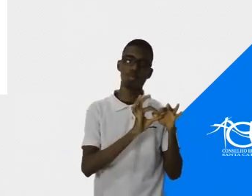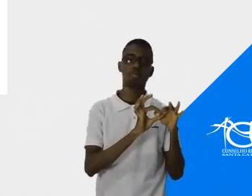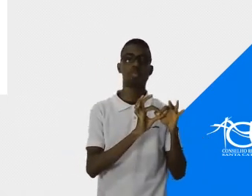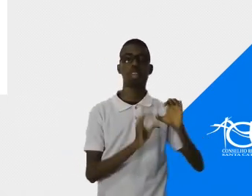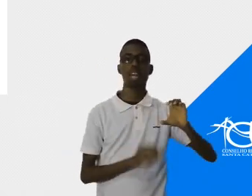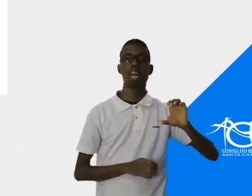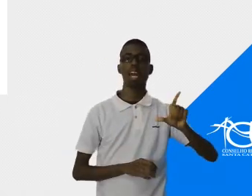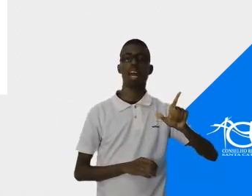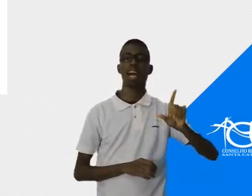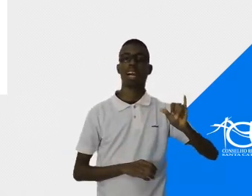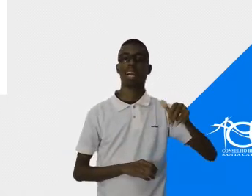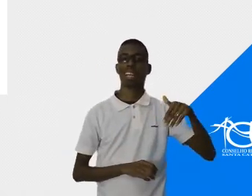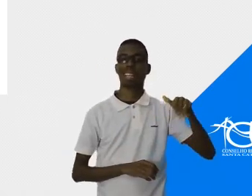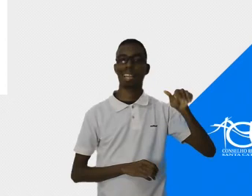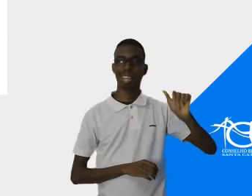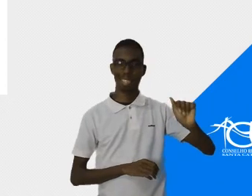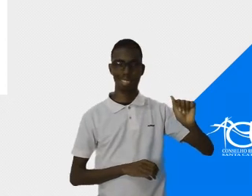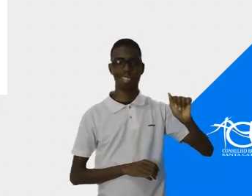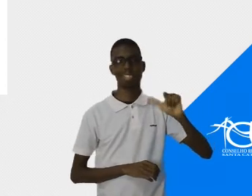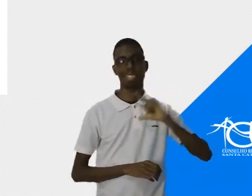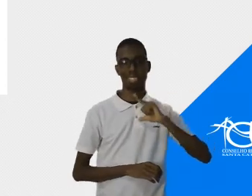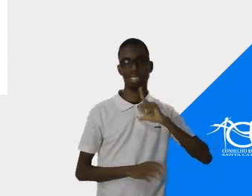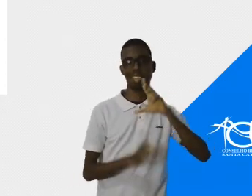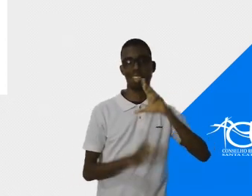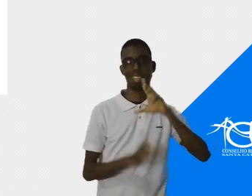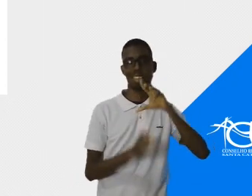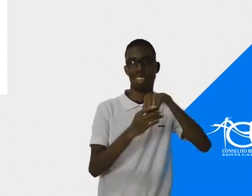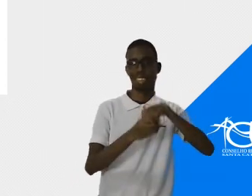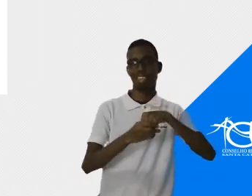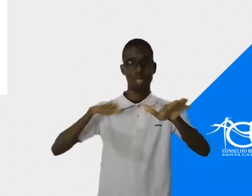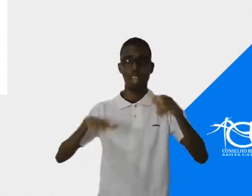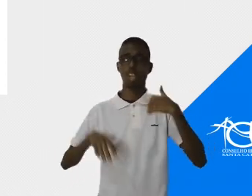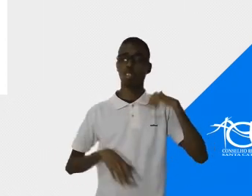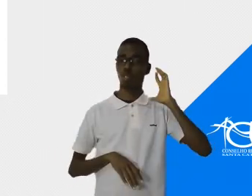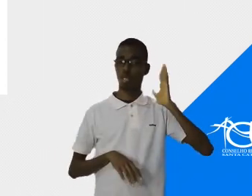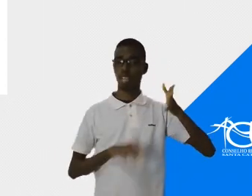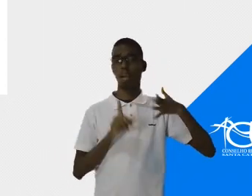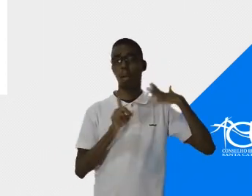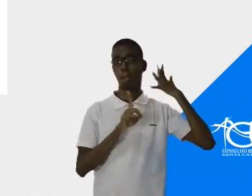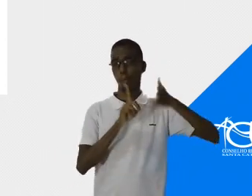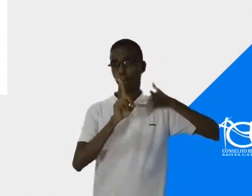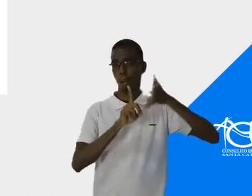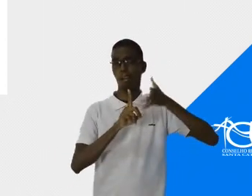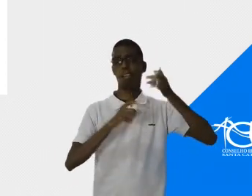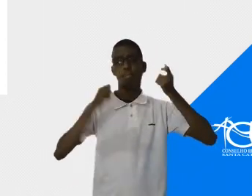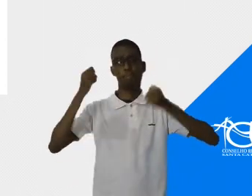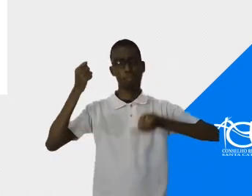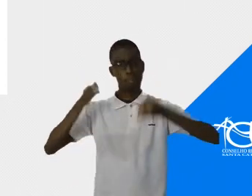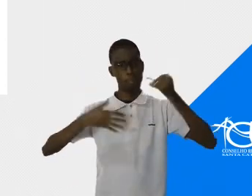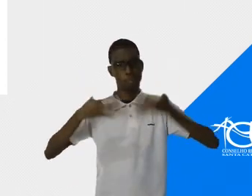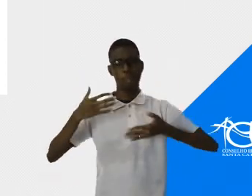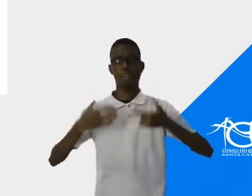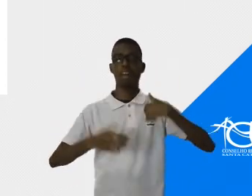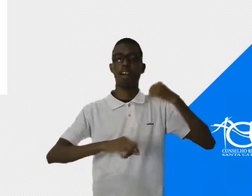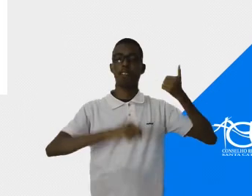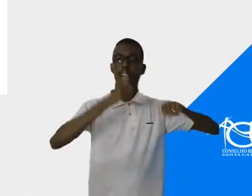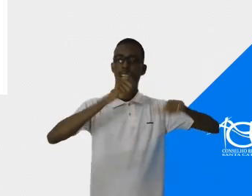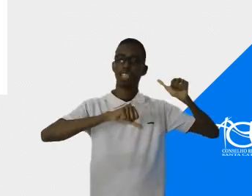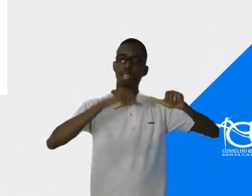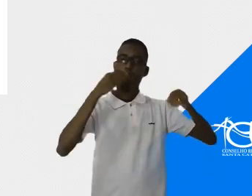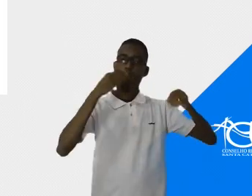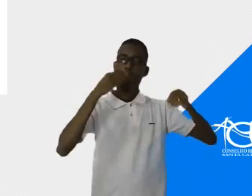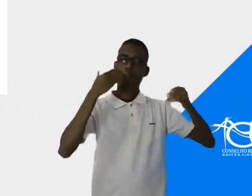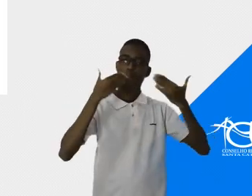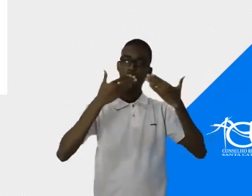e eu tenho dito isso em muitos seminários e palestras que eu dou, para avaliação psicológica no trânsito, aperfeiçoar o seu procedimento,